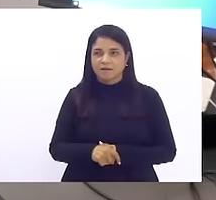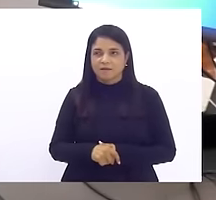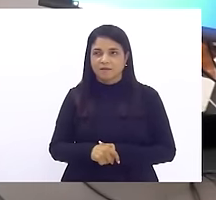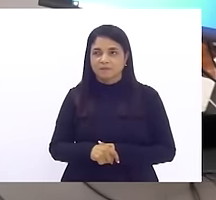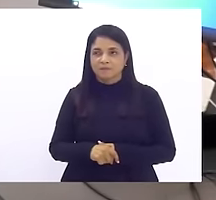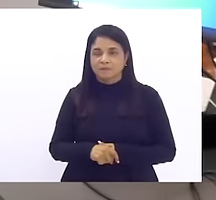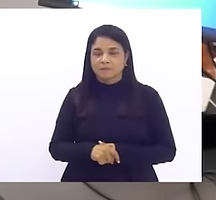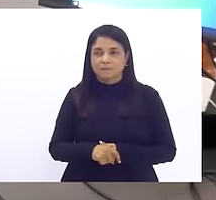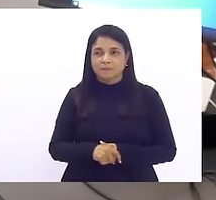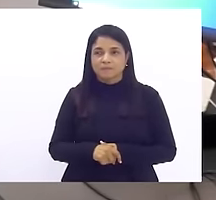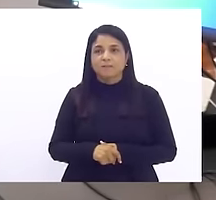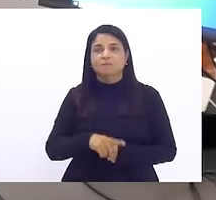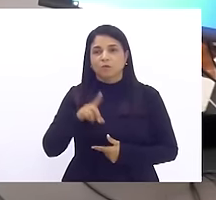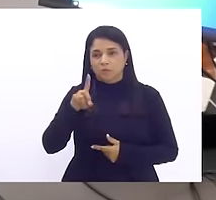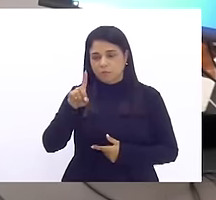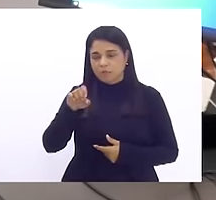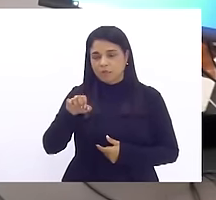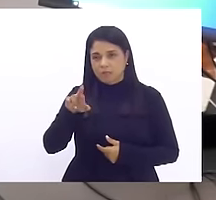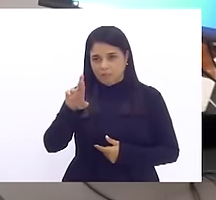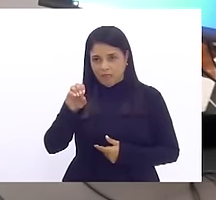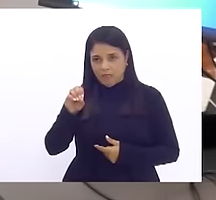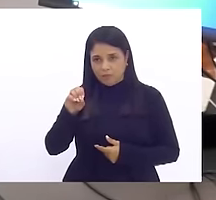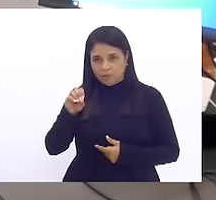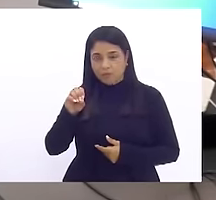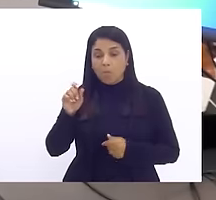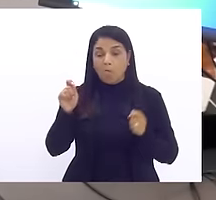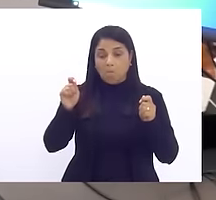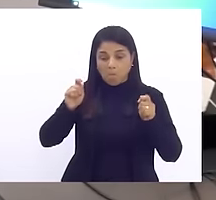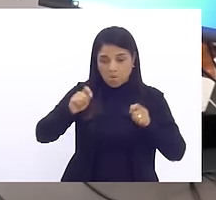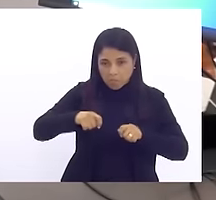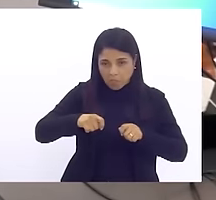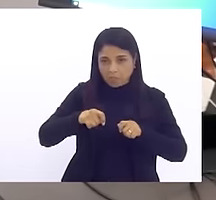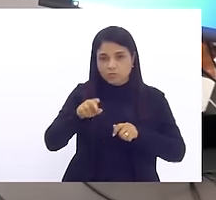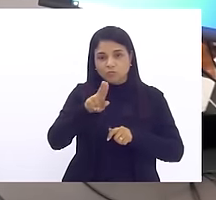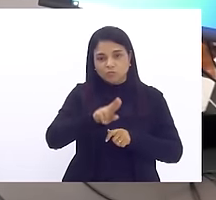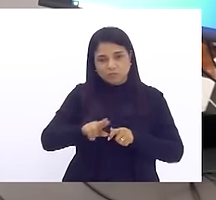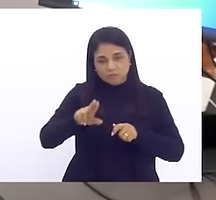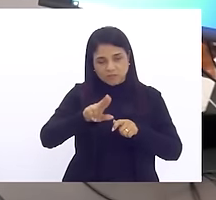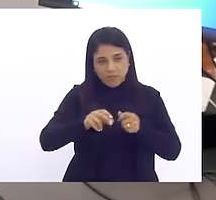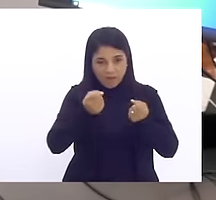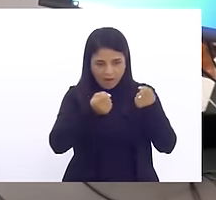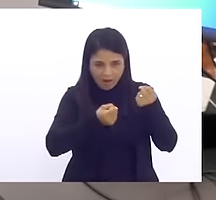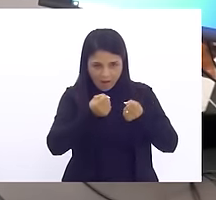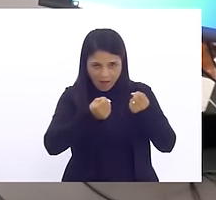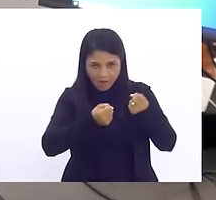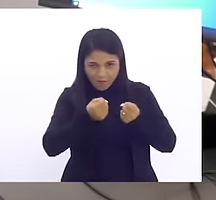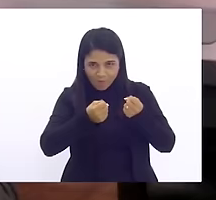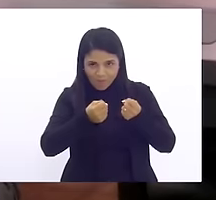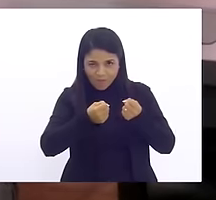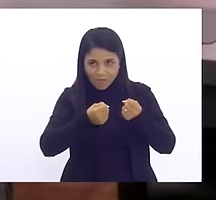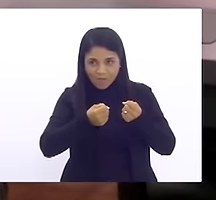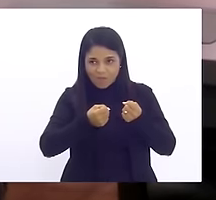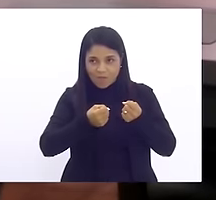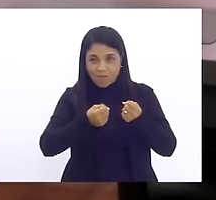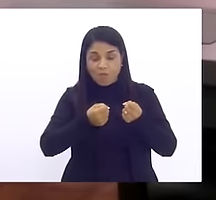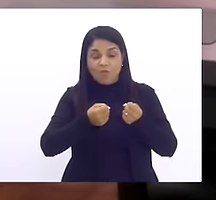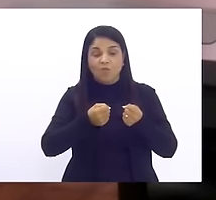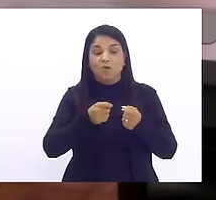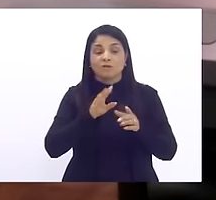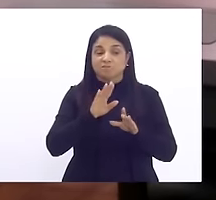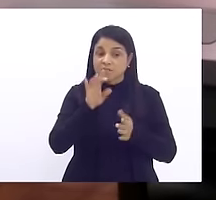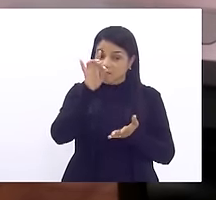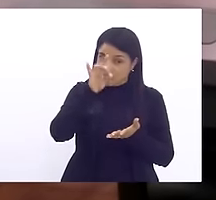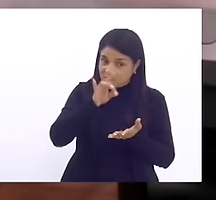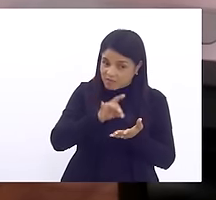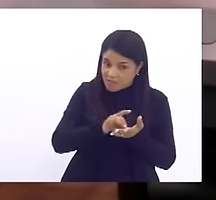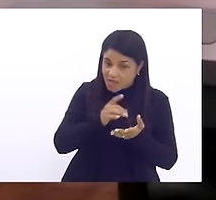que o Detro pode usar um carro de caracterizado Na verdade o que os carros do Detro que trabalham na